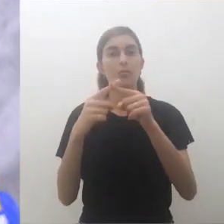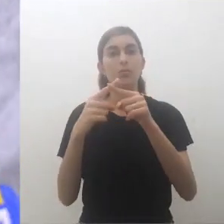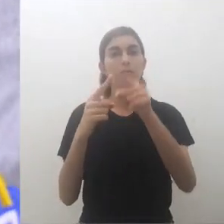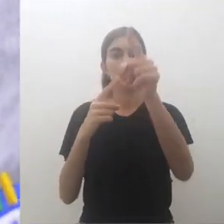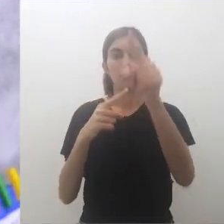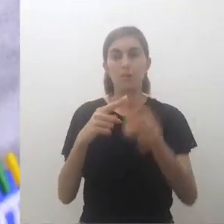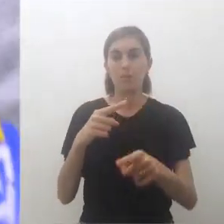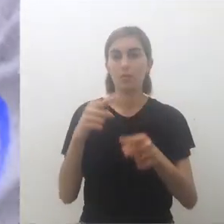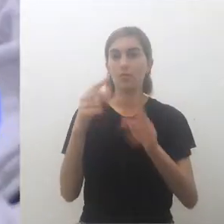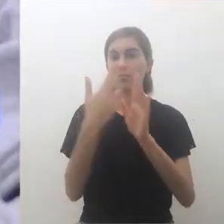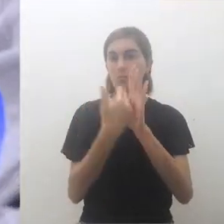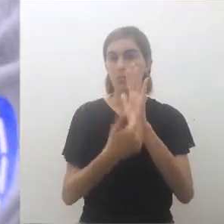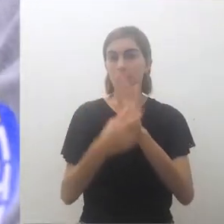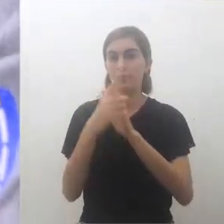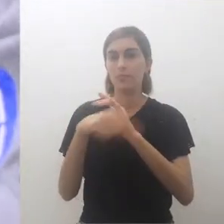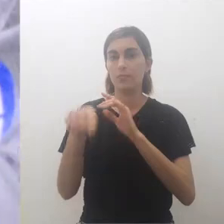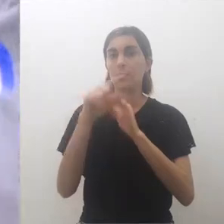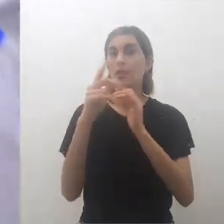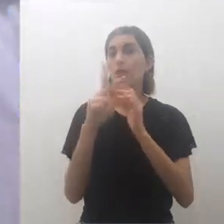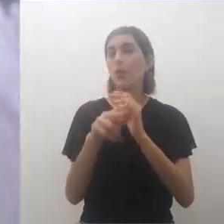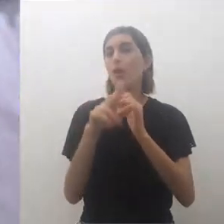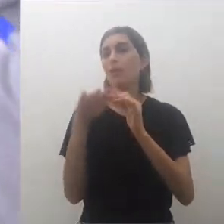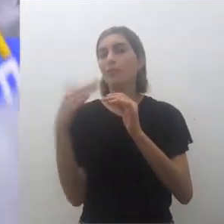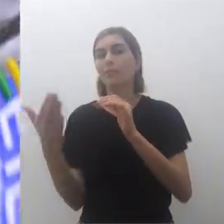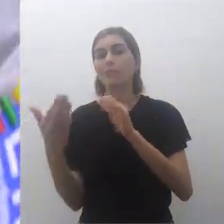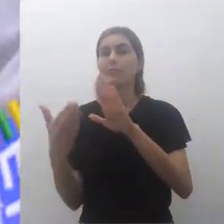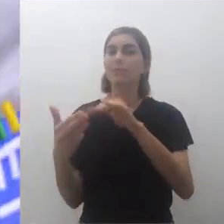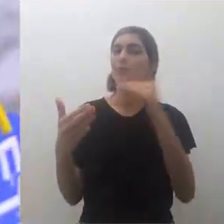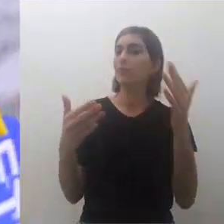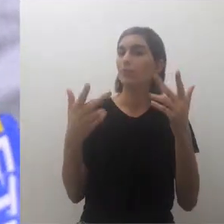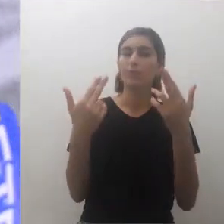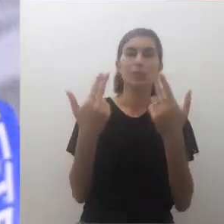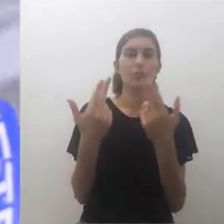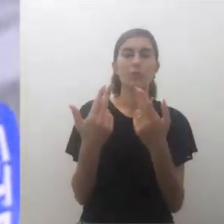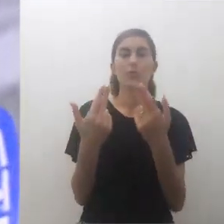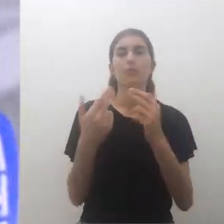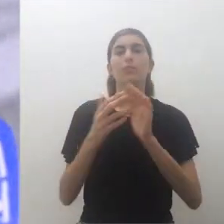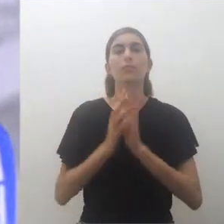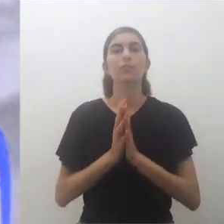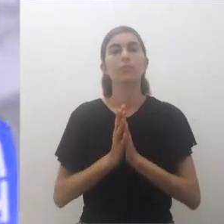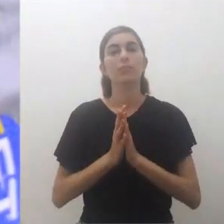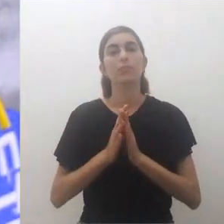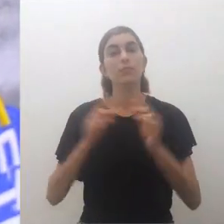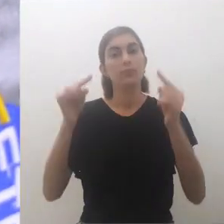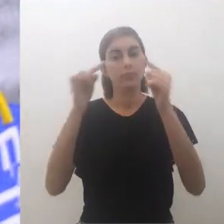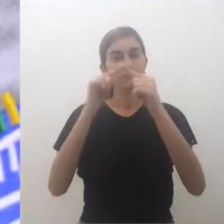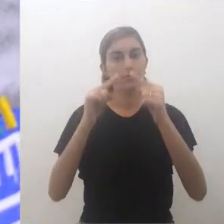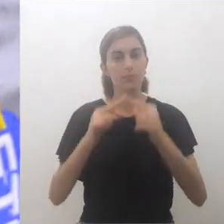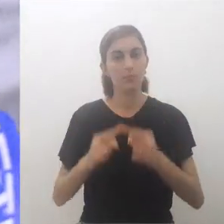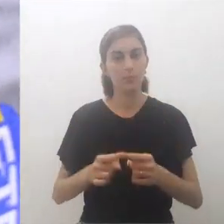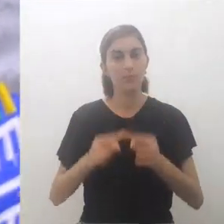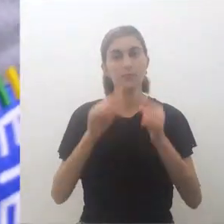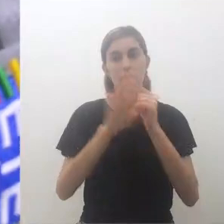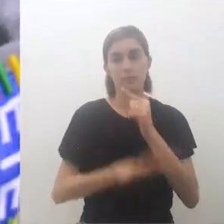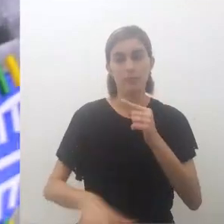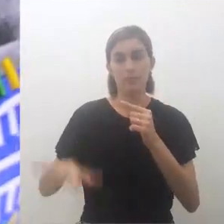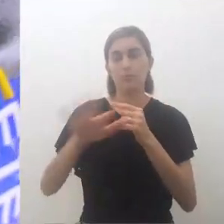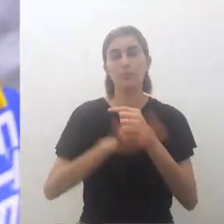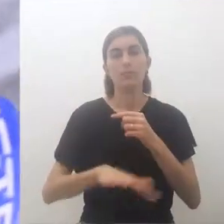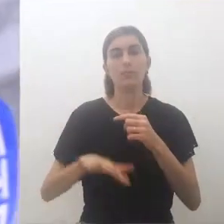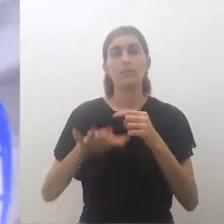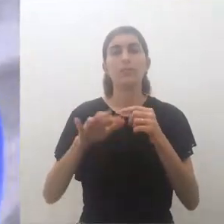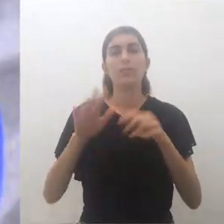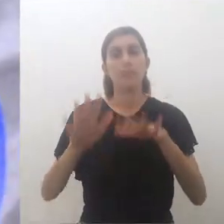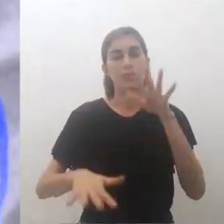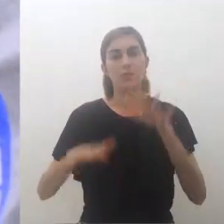composição entre si é semelhante entre um lado e o outro. Aplicando isso ao ambiente, muitas